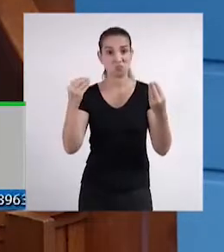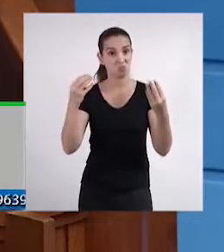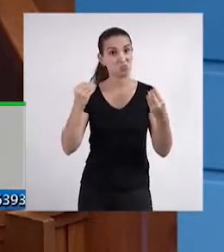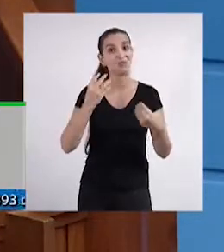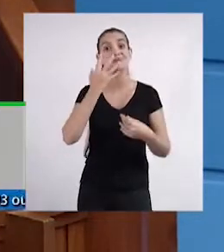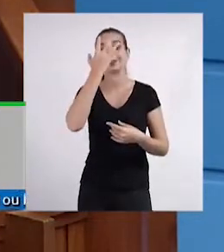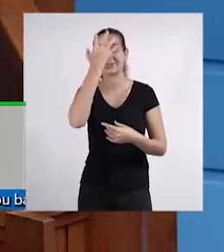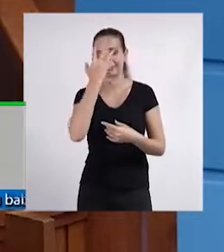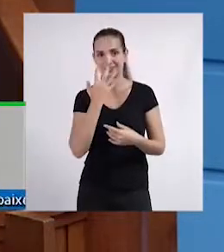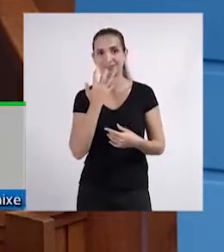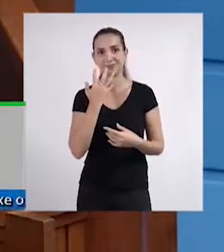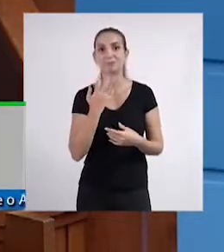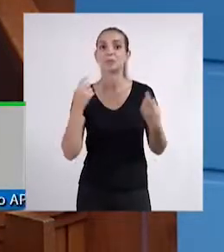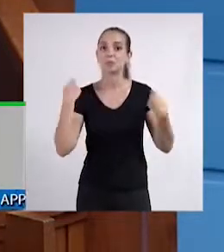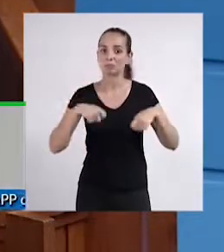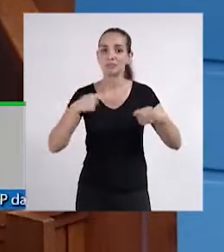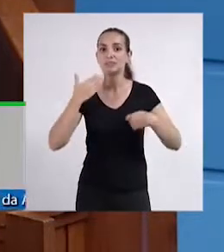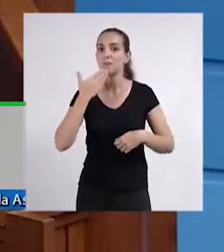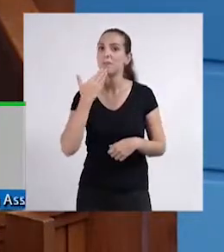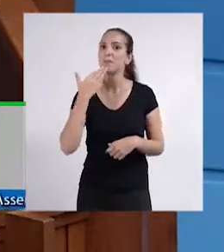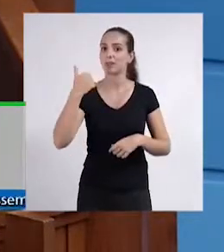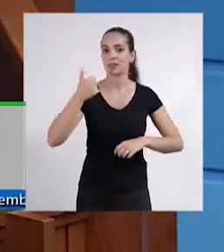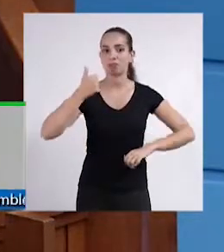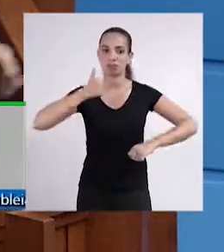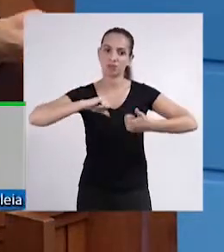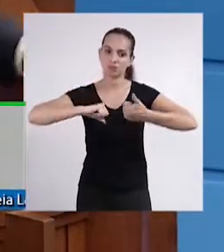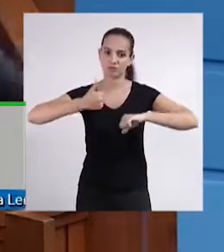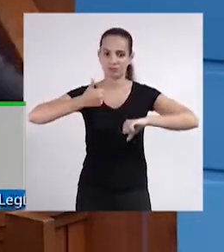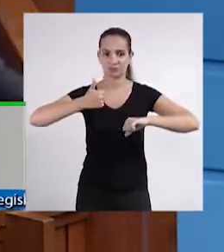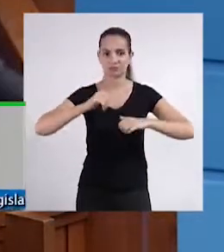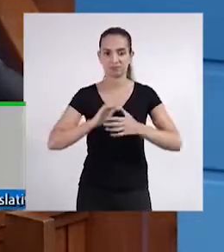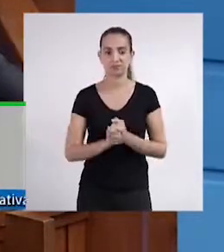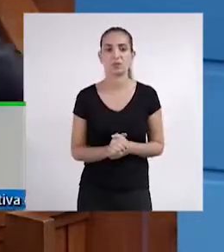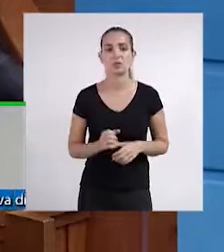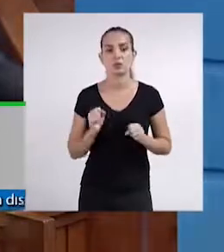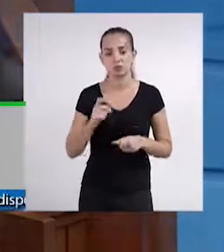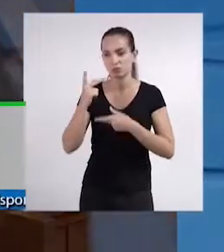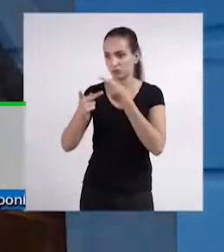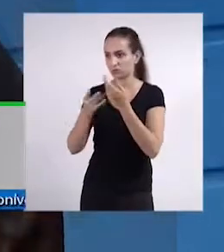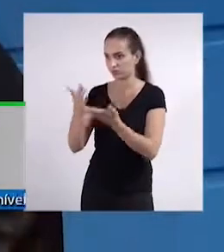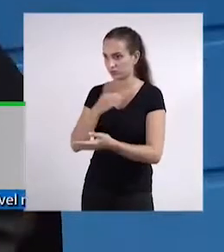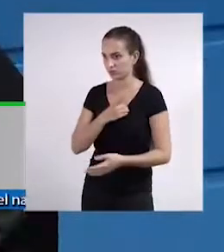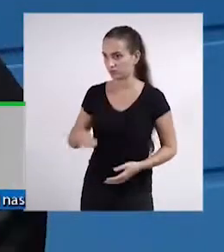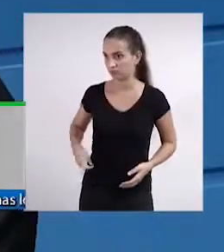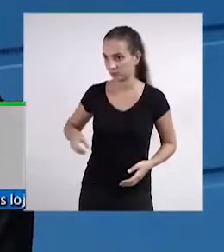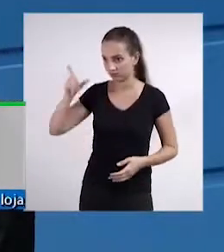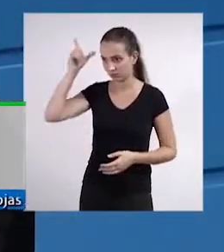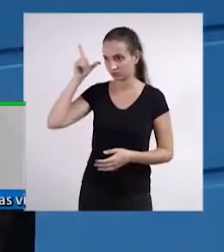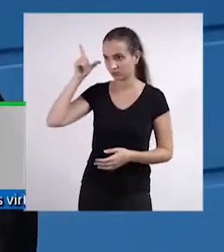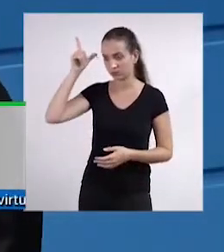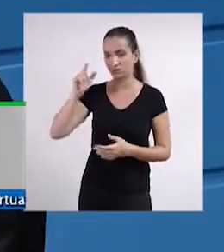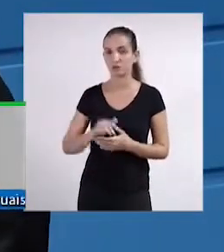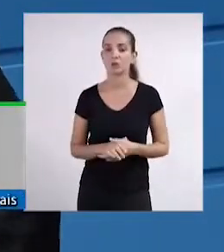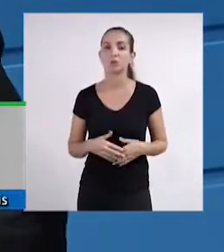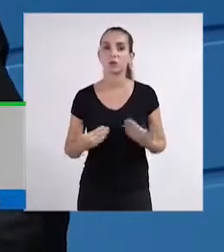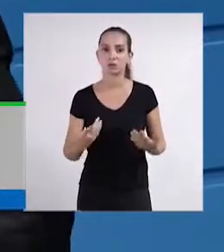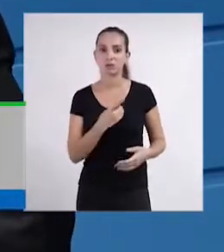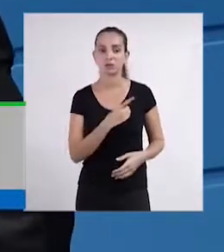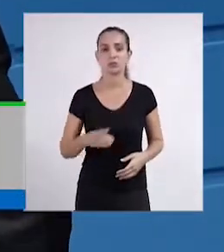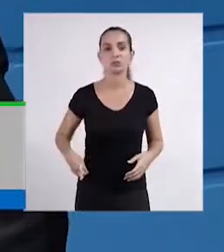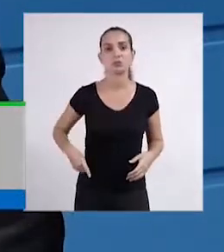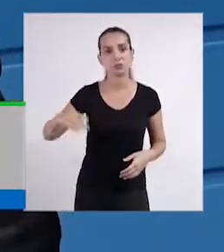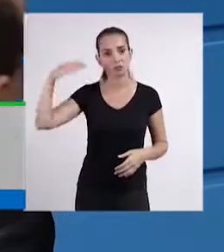ter sido melhor avaliado. Pois não, deputado Lídio Lopes. Deputado Cabo Almi, eu quero parabenizar a Vossa Excelência e assim